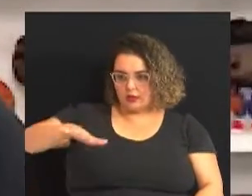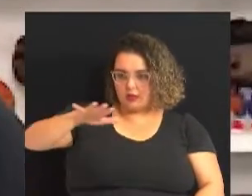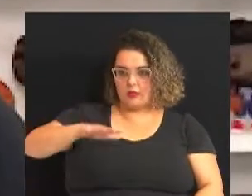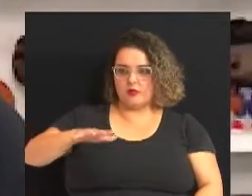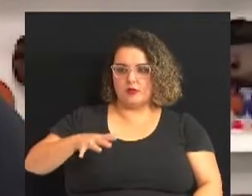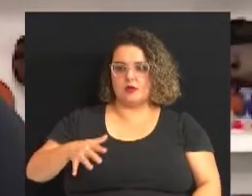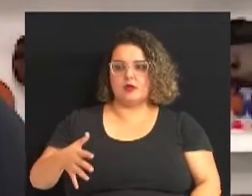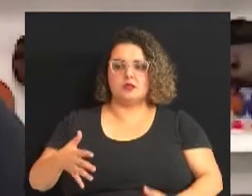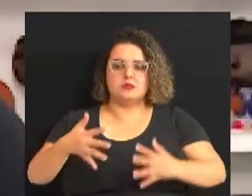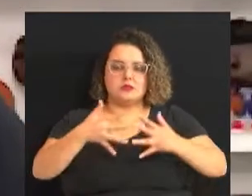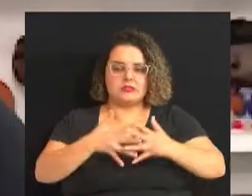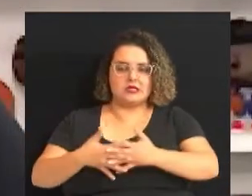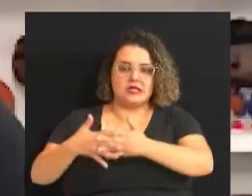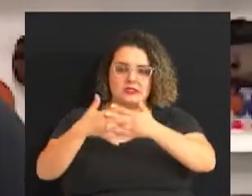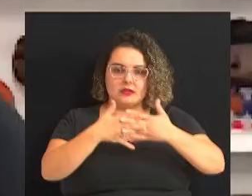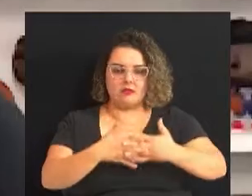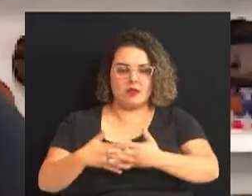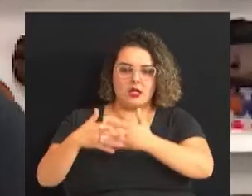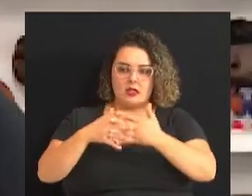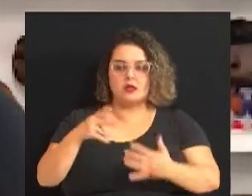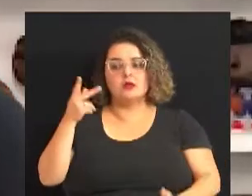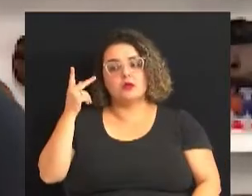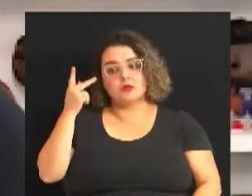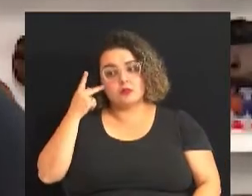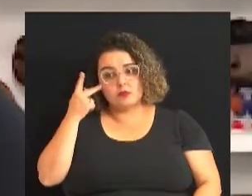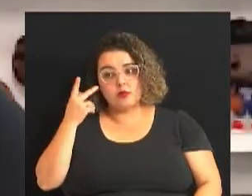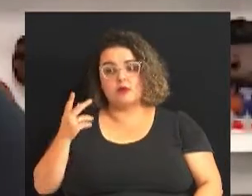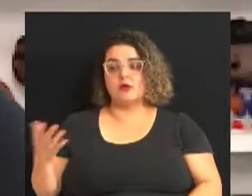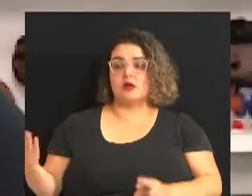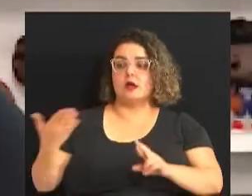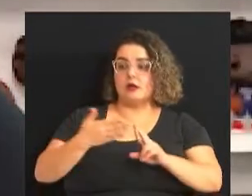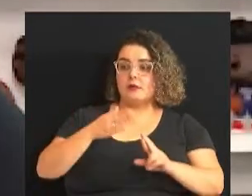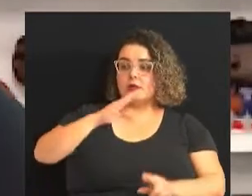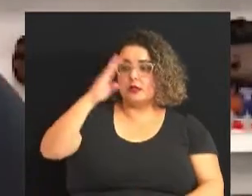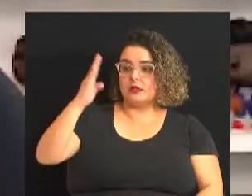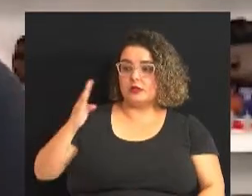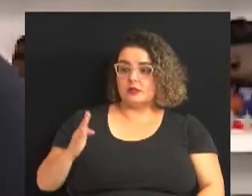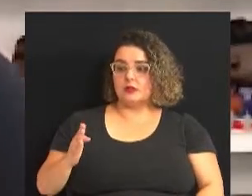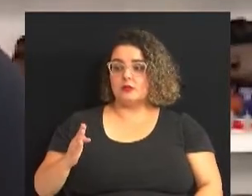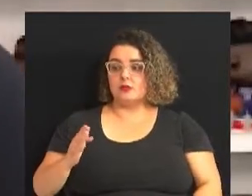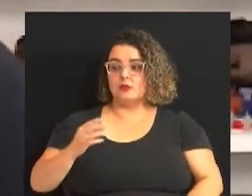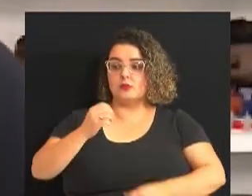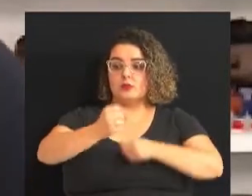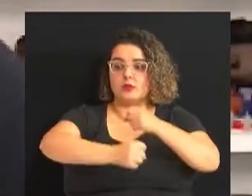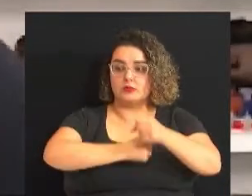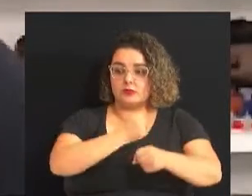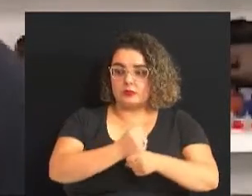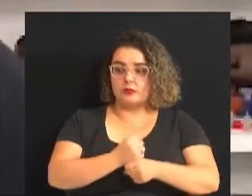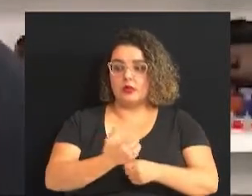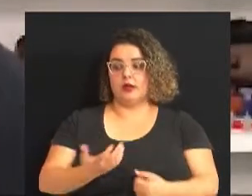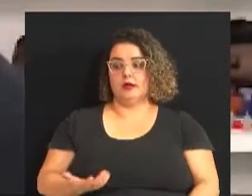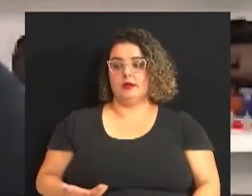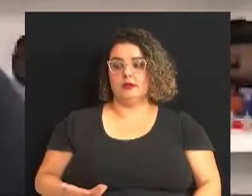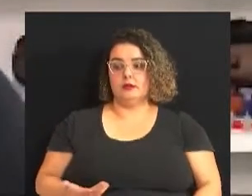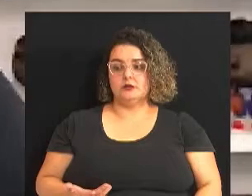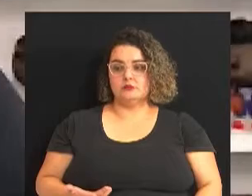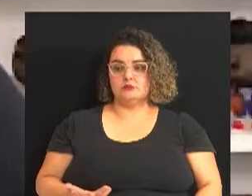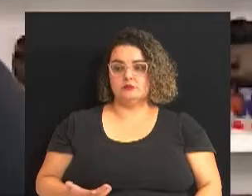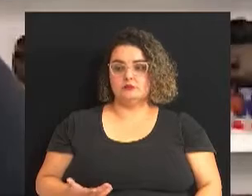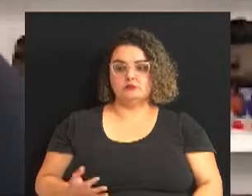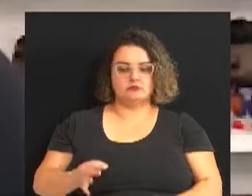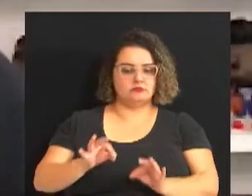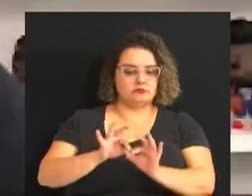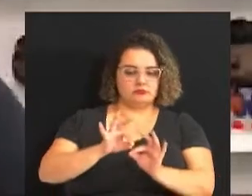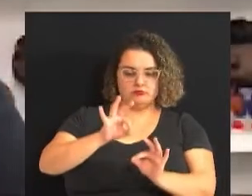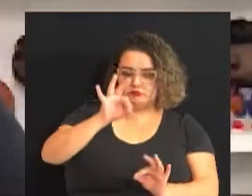das Américas. O São Paulo foi campeão e vai representar o Brasil nesse Intercontinental ano que vem. É um cara de tamanho, que